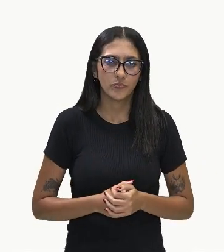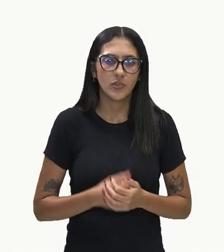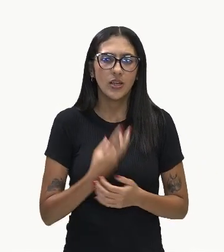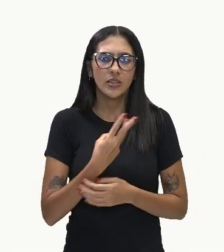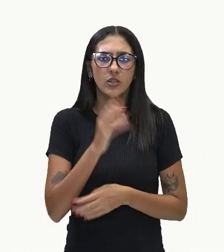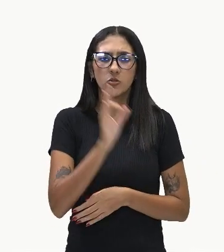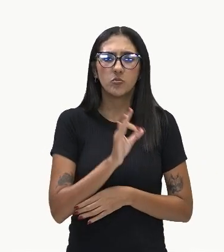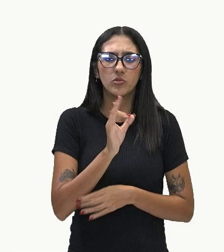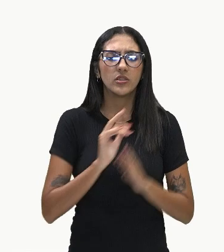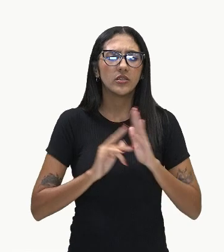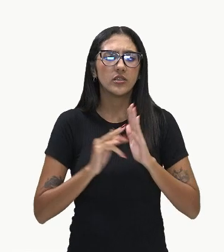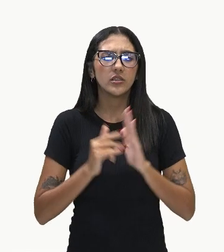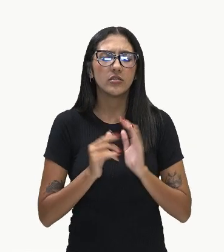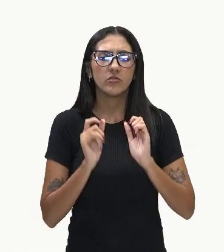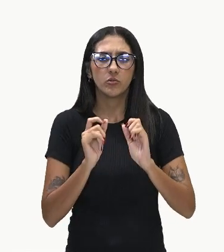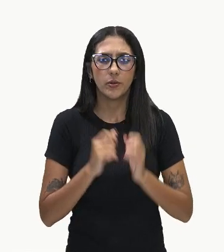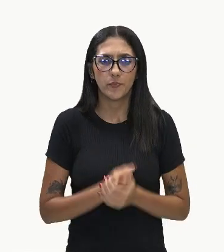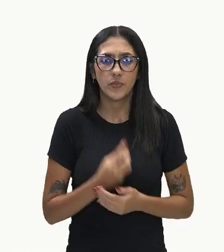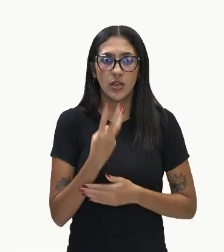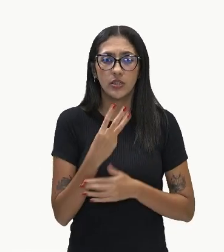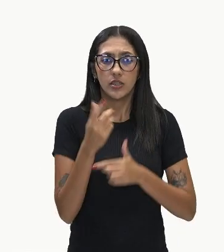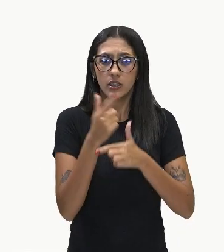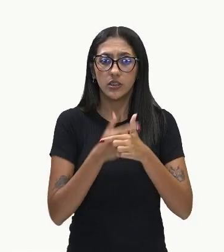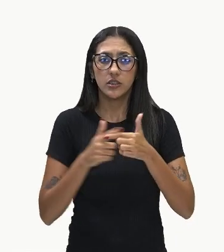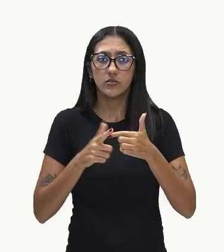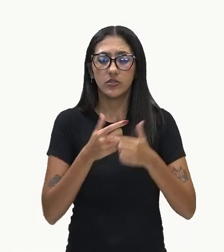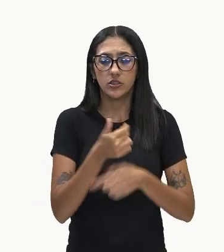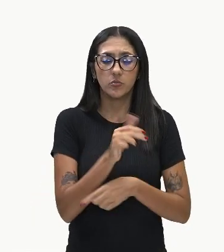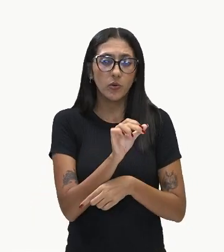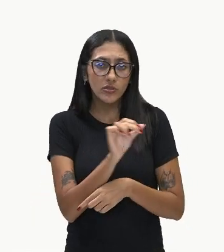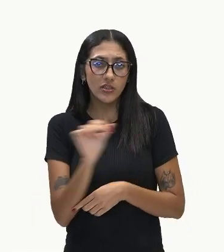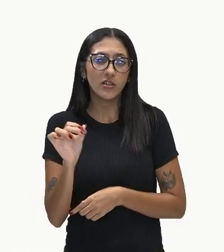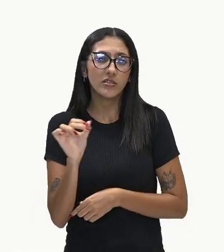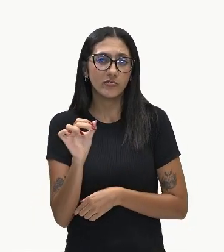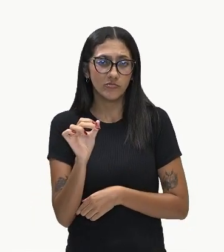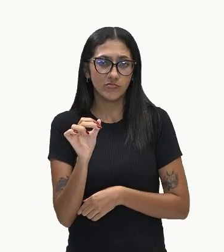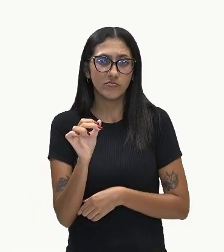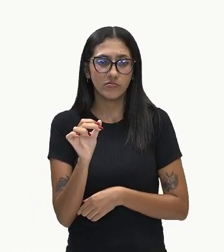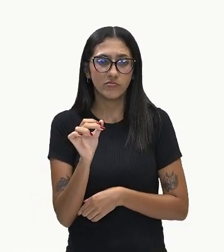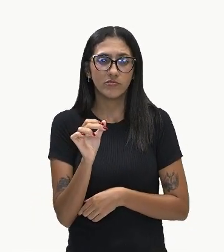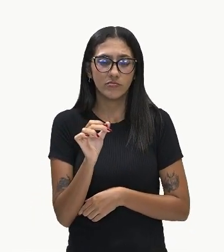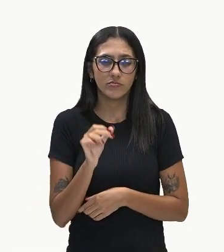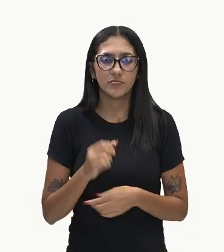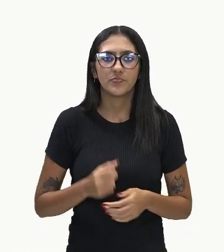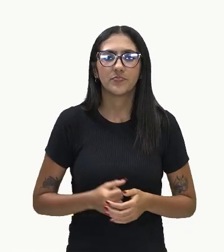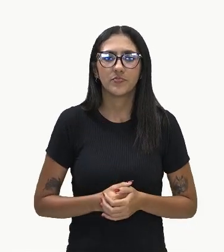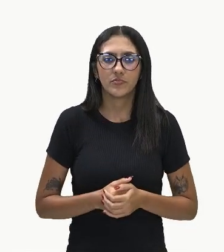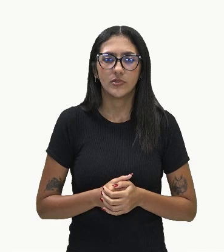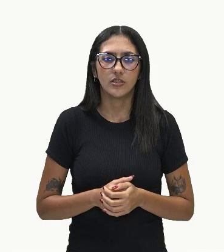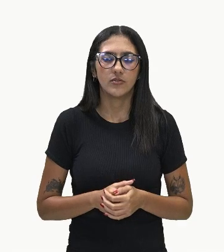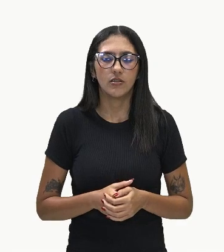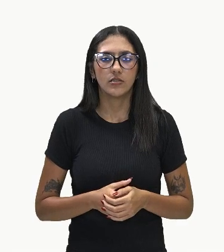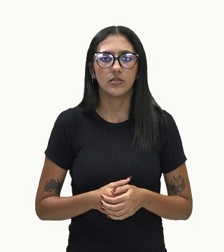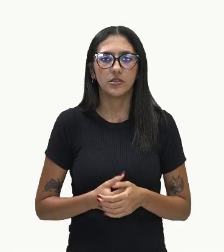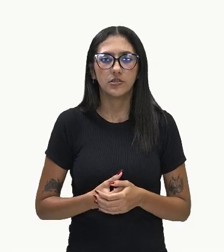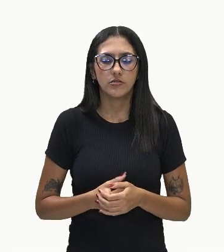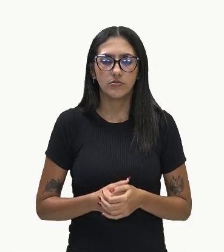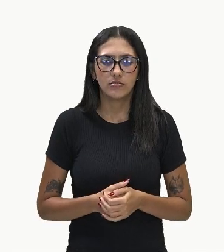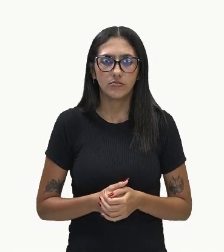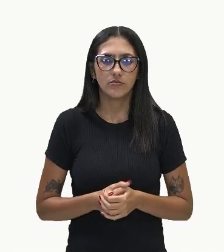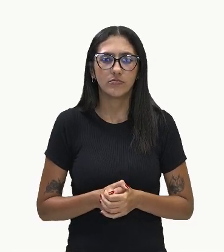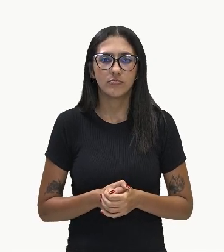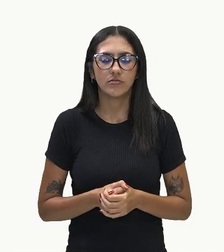3% é o mesmo do que 3 por 100. tá? 3 sobre 100, por isso é